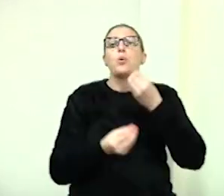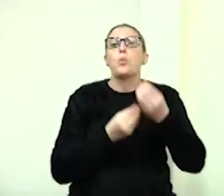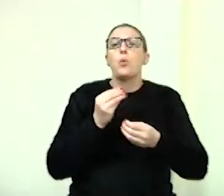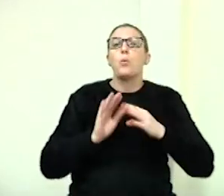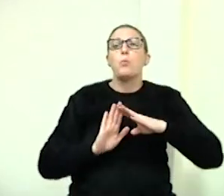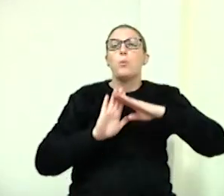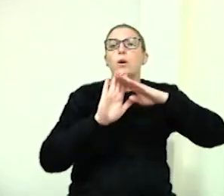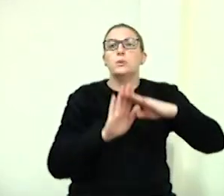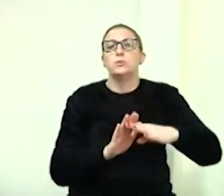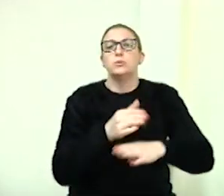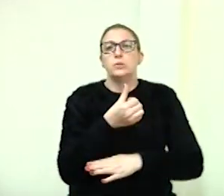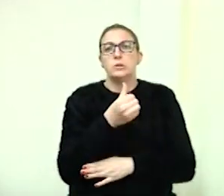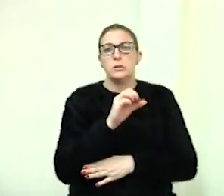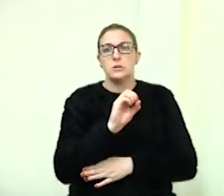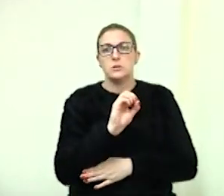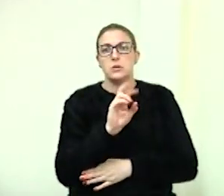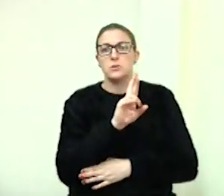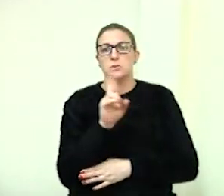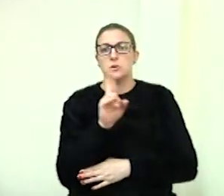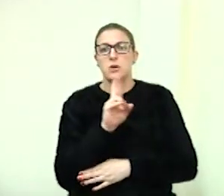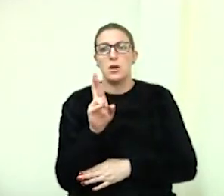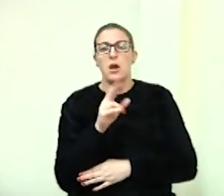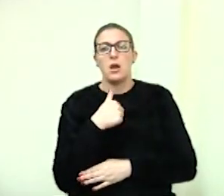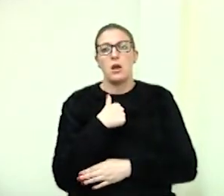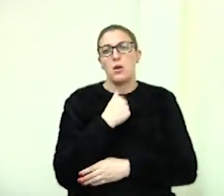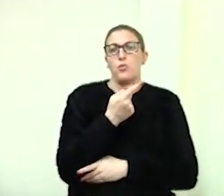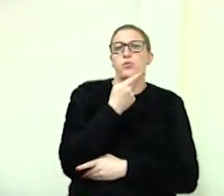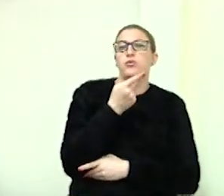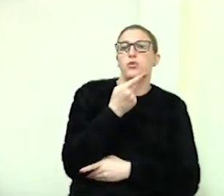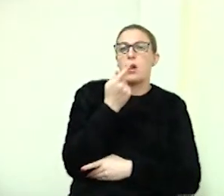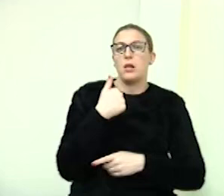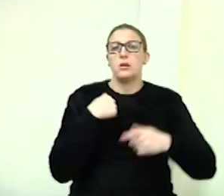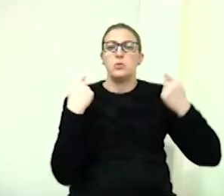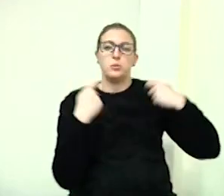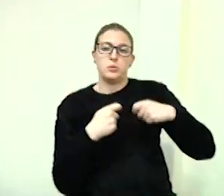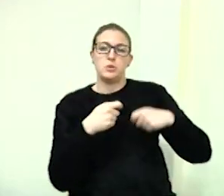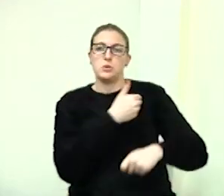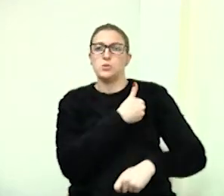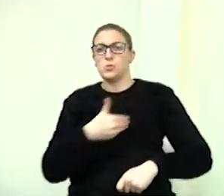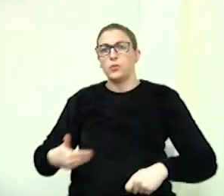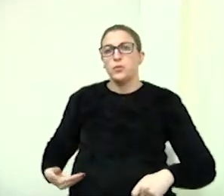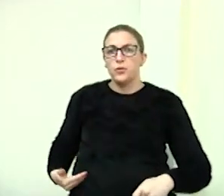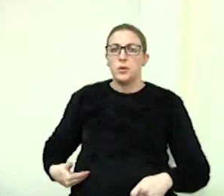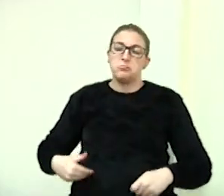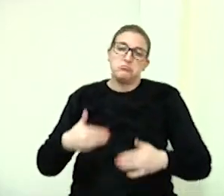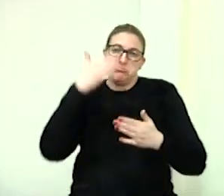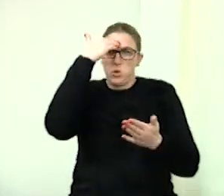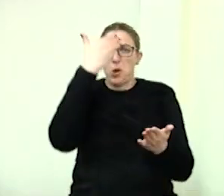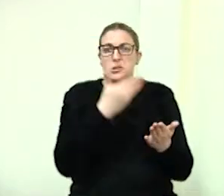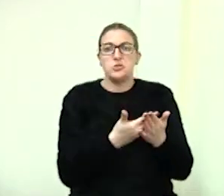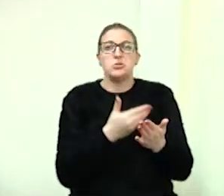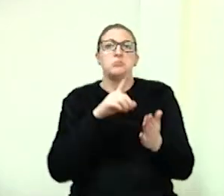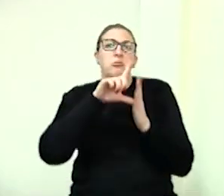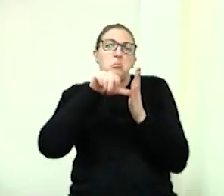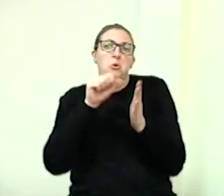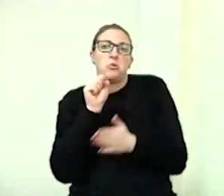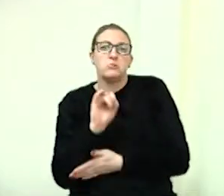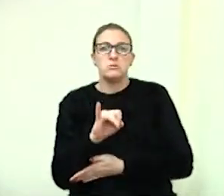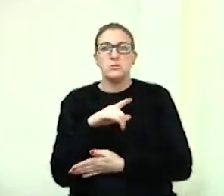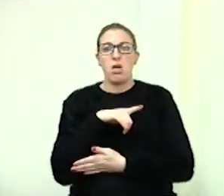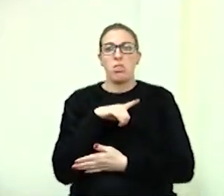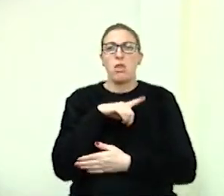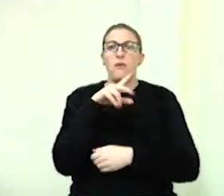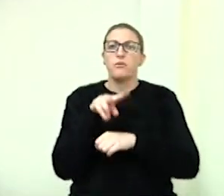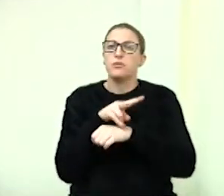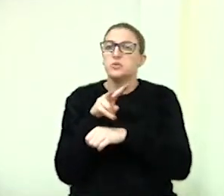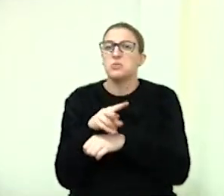autodeclaração. Eu digo o eu preciso, o governo acredita, e depois, se ele vai fiscalizar, eu duvido até. Mas, daqui a pouco, a própria fiscalização da comunidade,